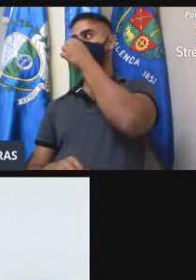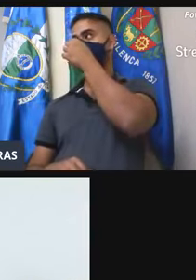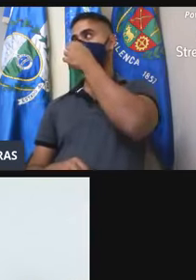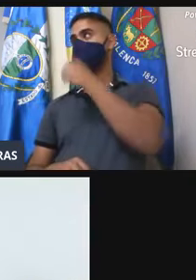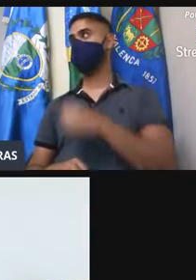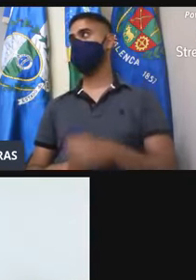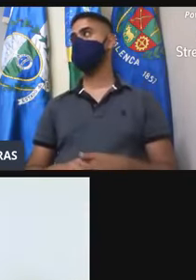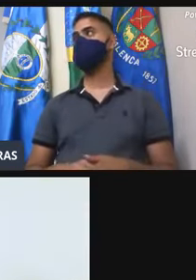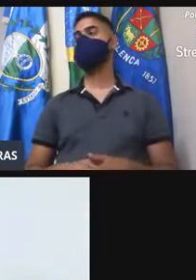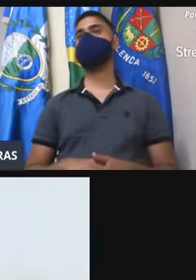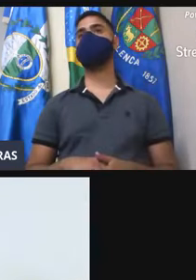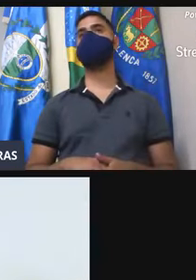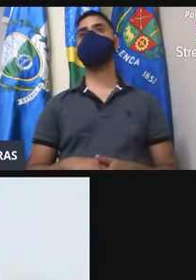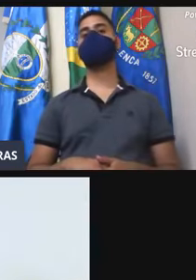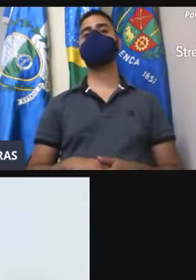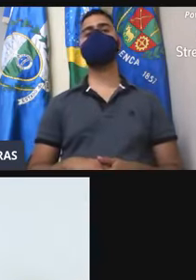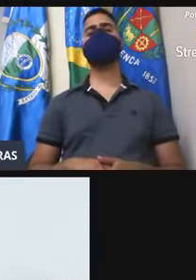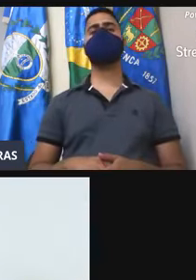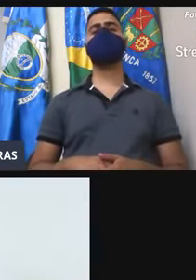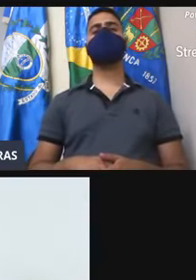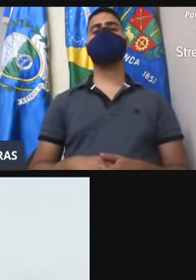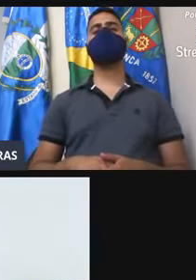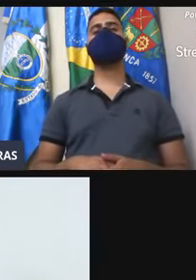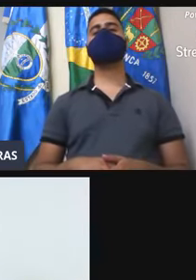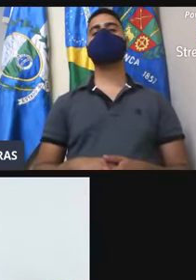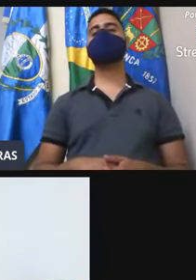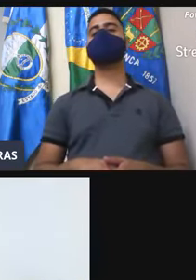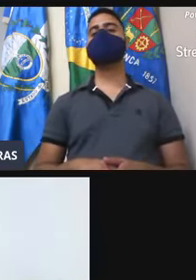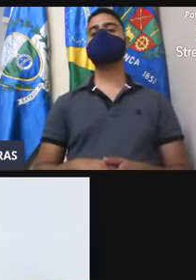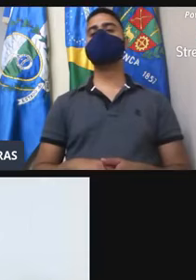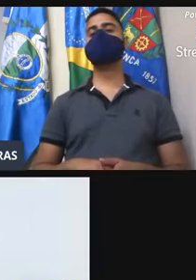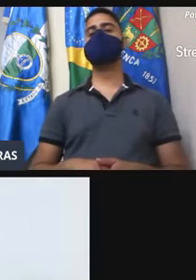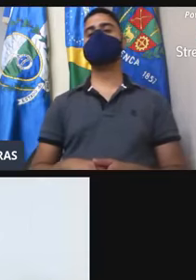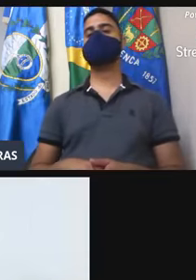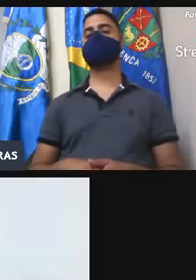Presidente, queria iniciar aqui a minha fala hoje